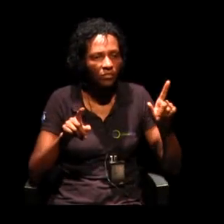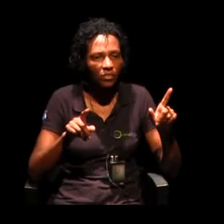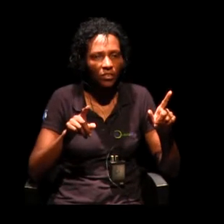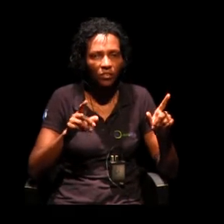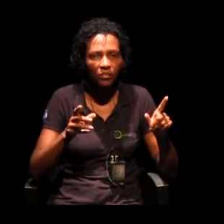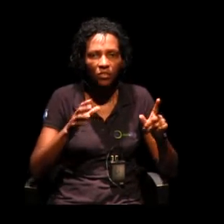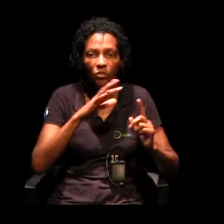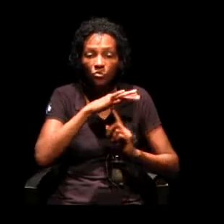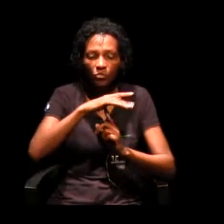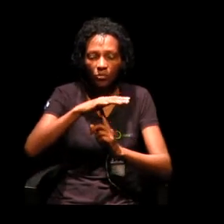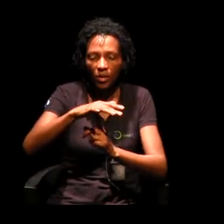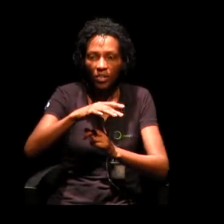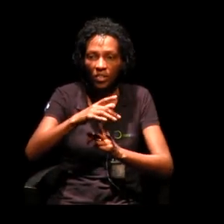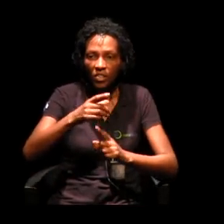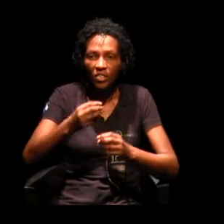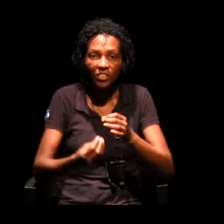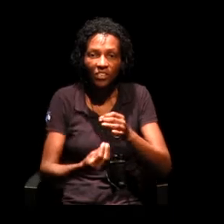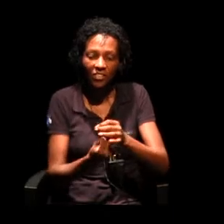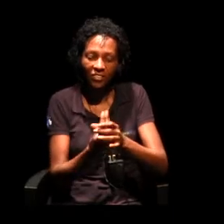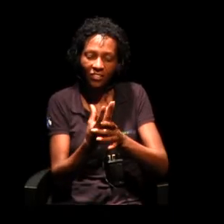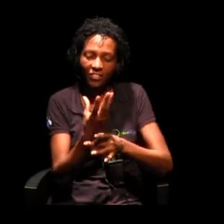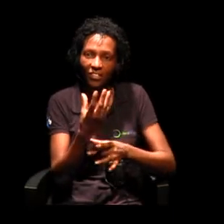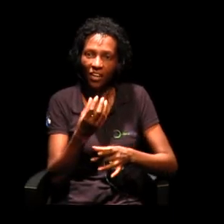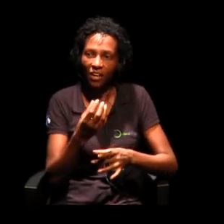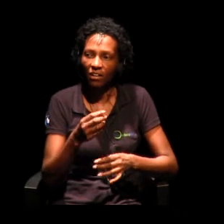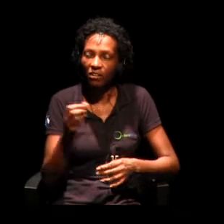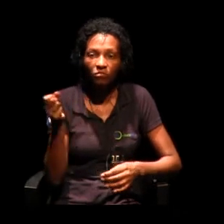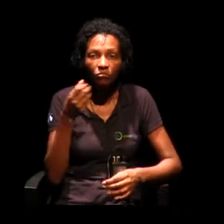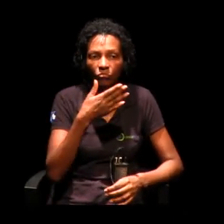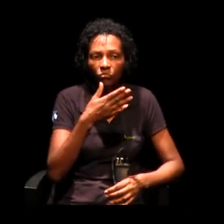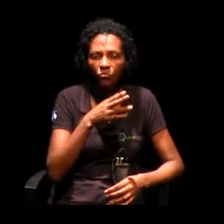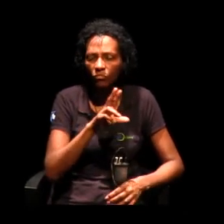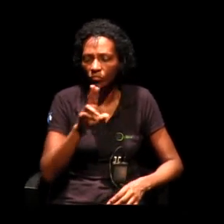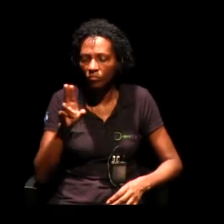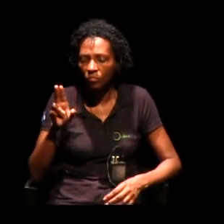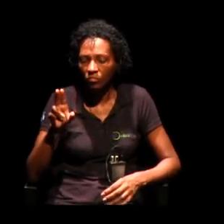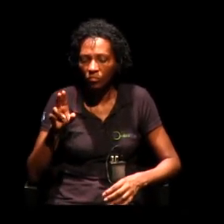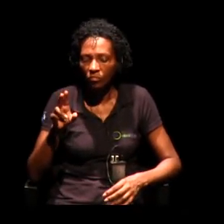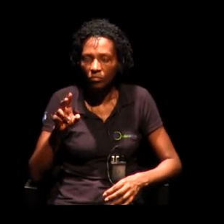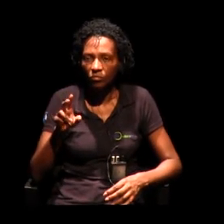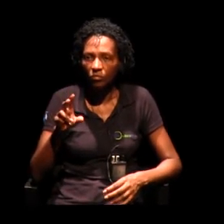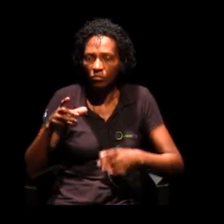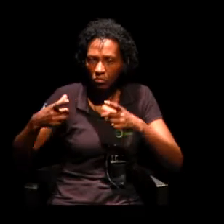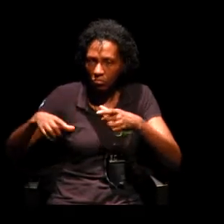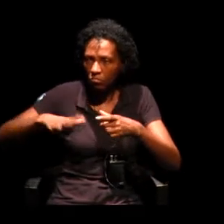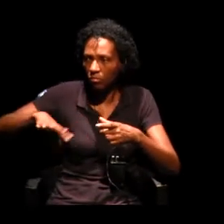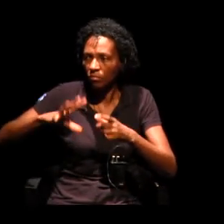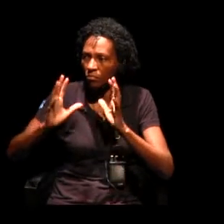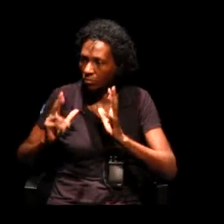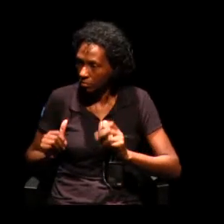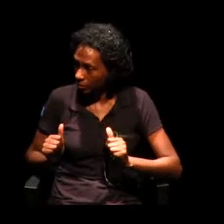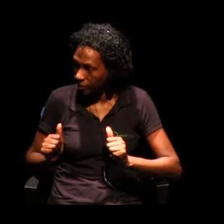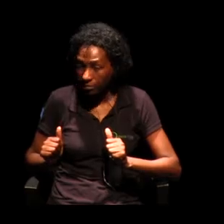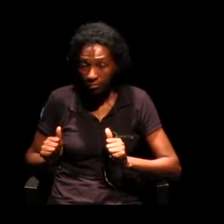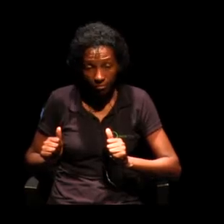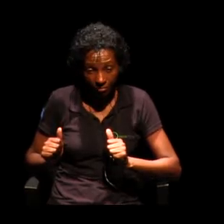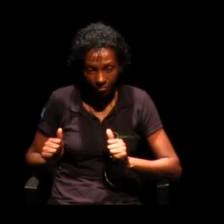as características do parque. Na parte do norte, nós queríamos criar uma coisa chamada da parte mais